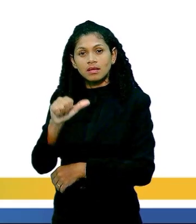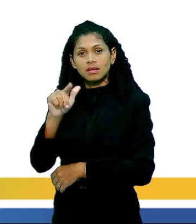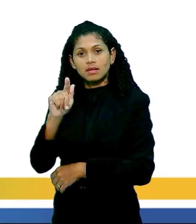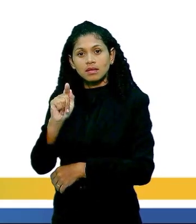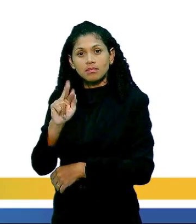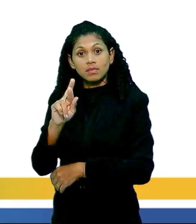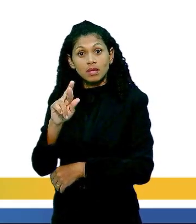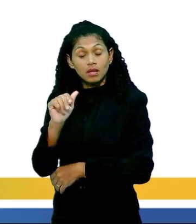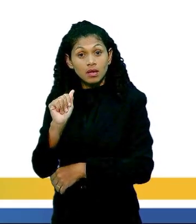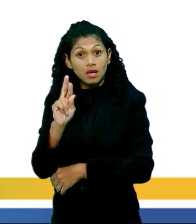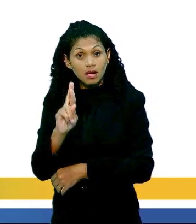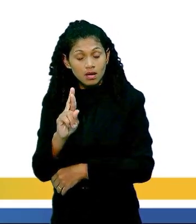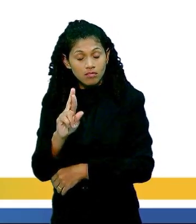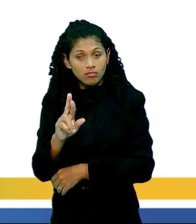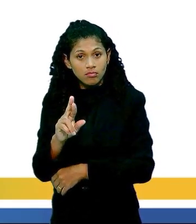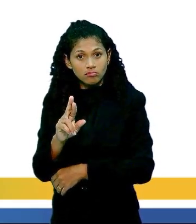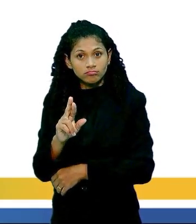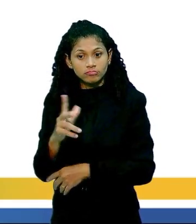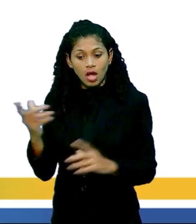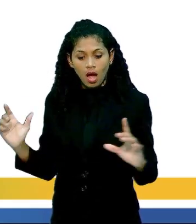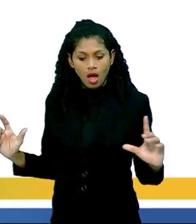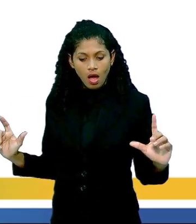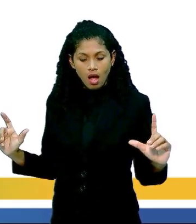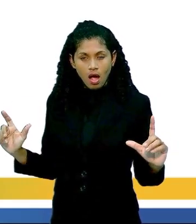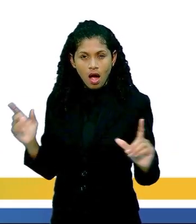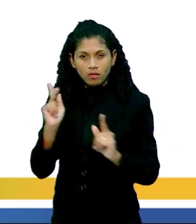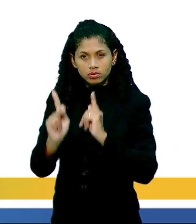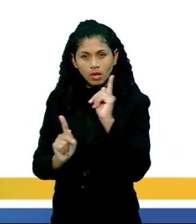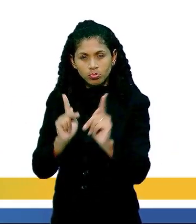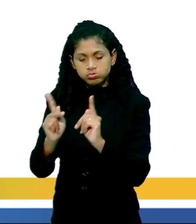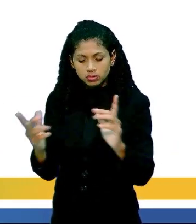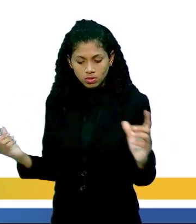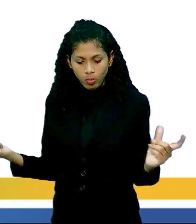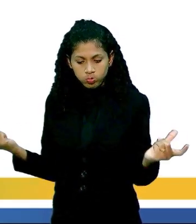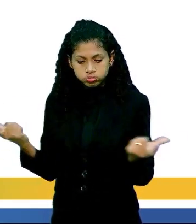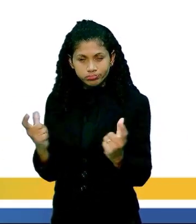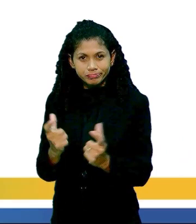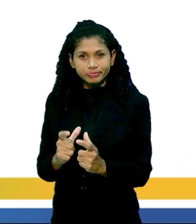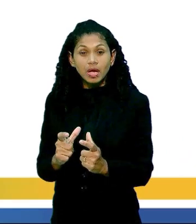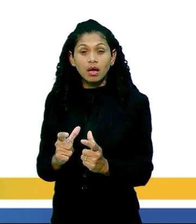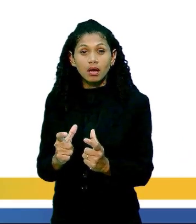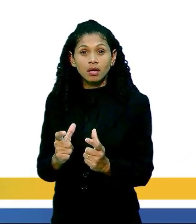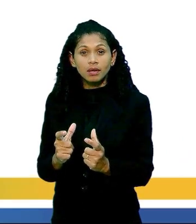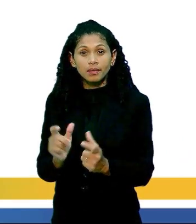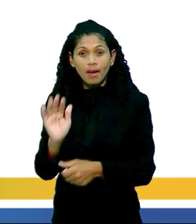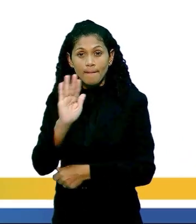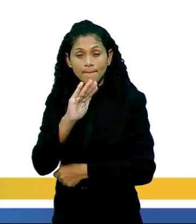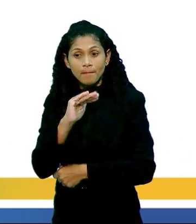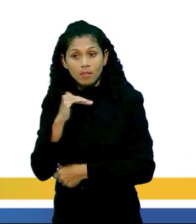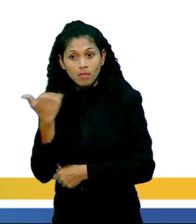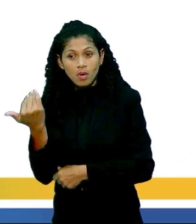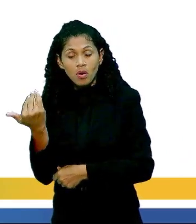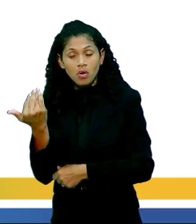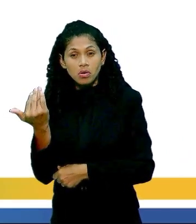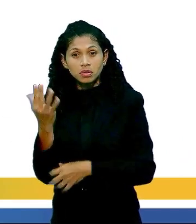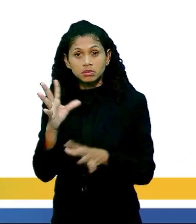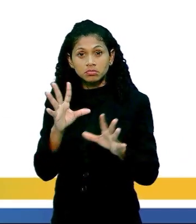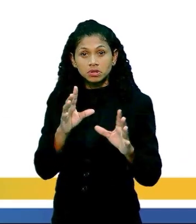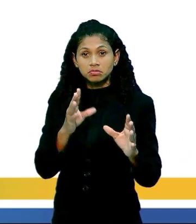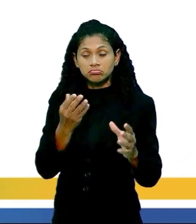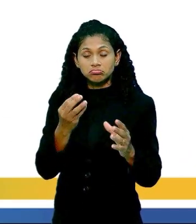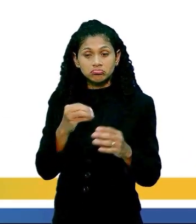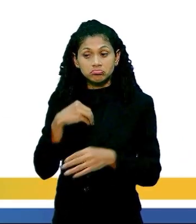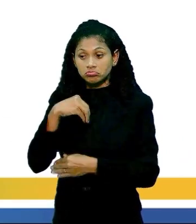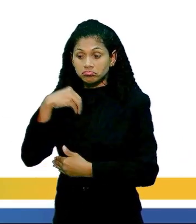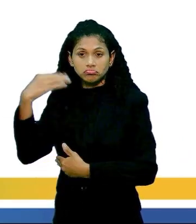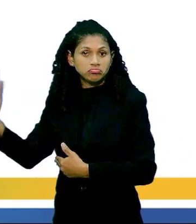população diminua. O que é? A quantidade de indivíduos que morrem e a quantidade de indivíduos que saem.